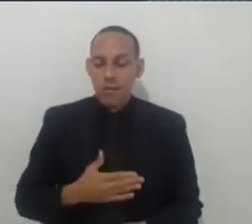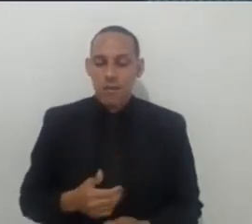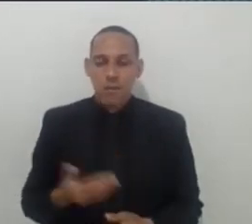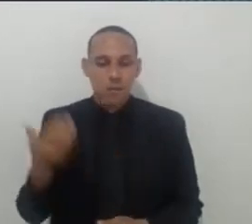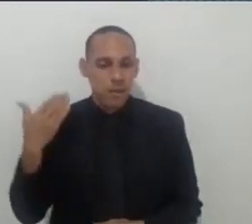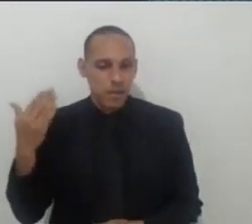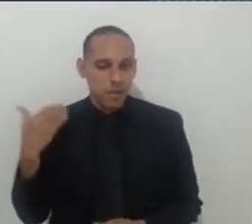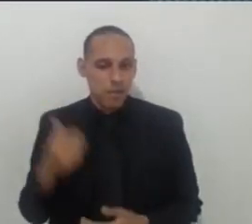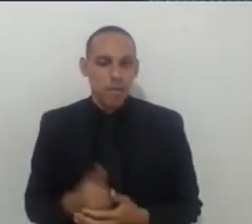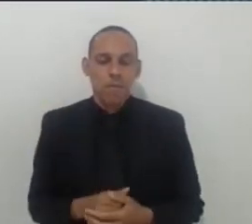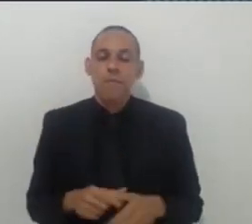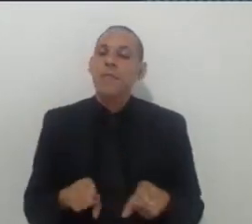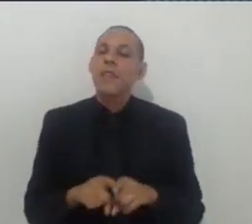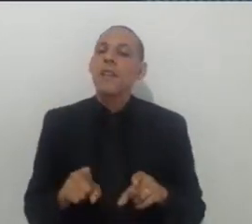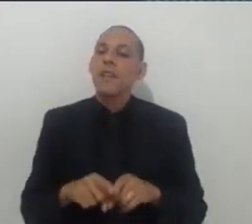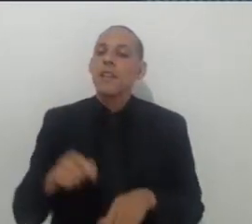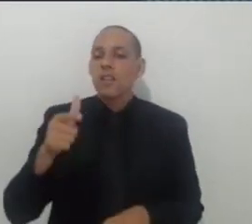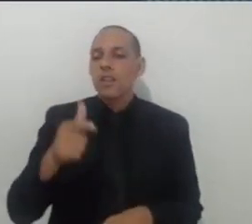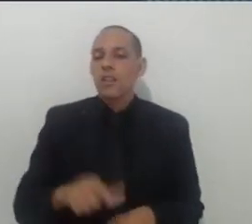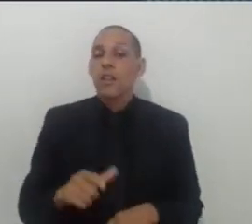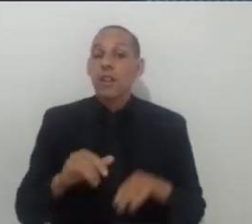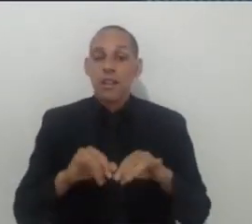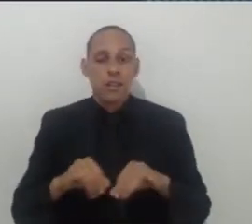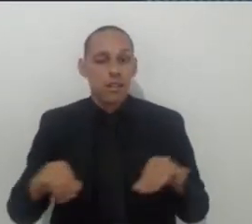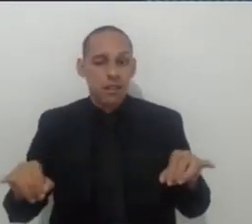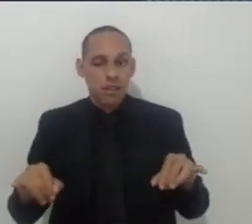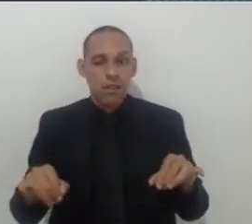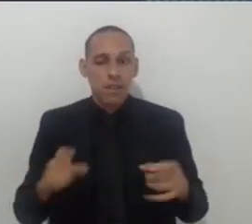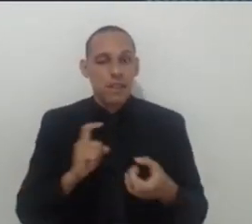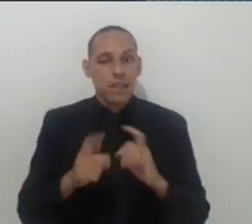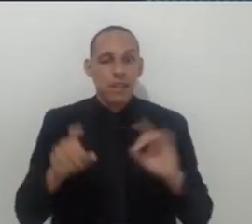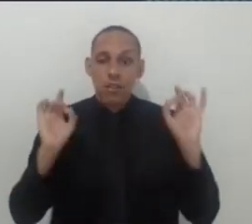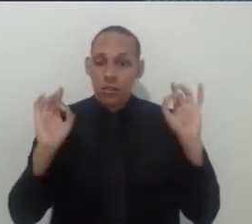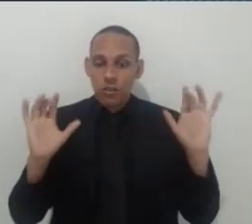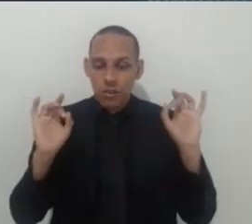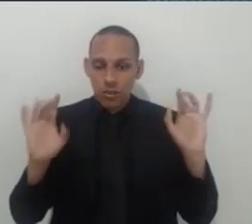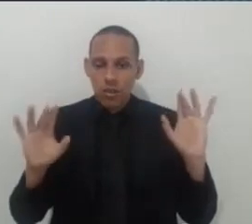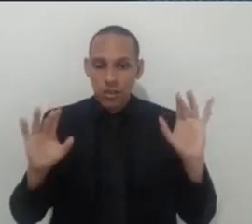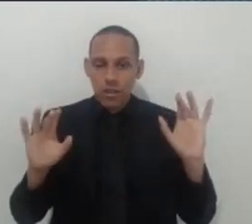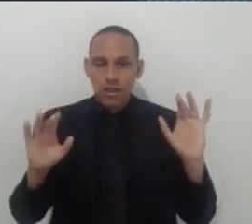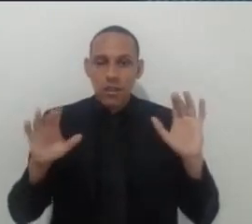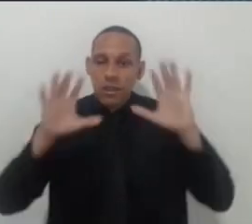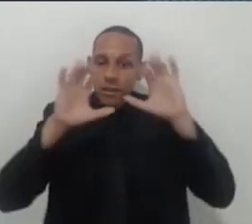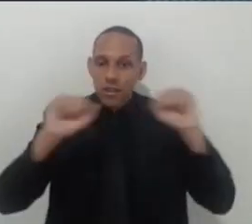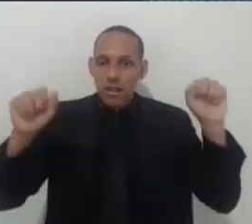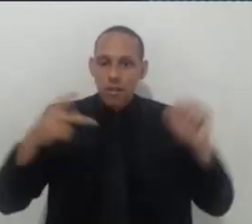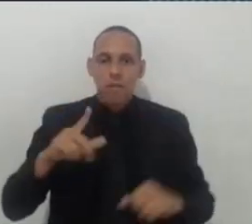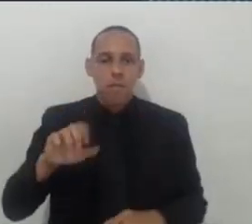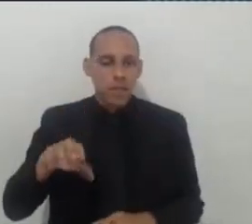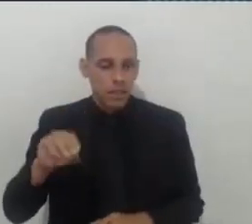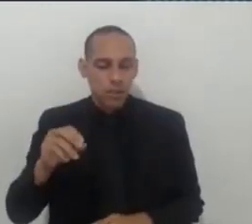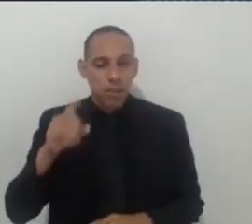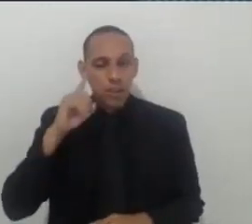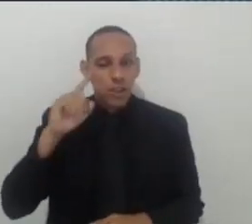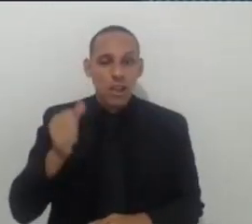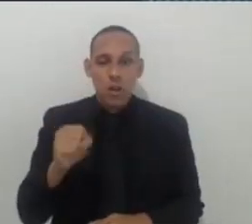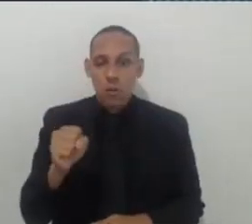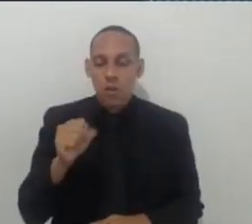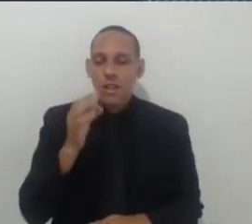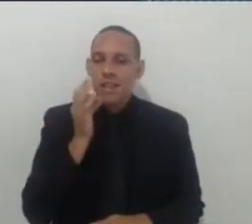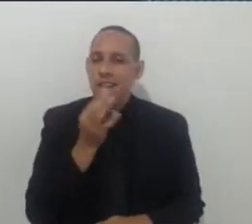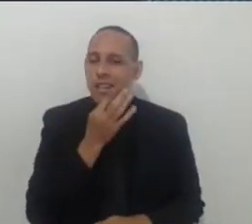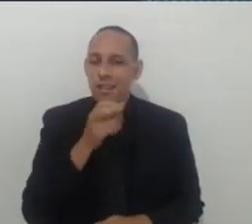E reiterar aviso da sessão extraordinária do Tribunal Pleno para o dia 8 de setembro,